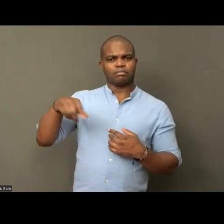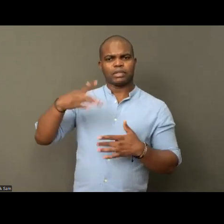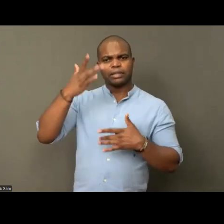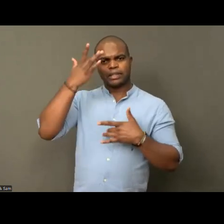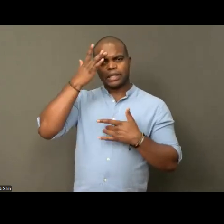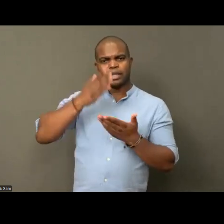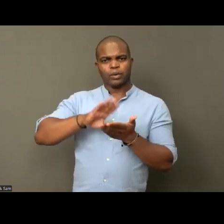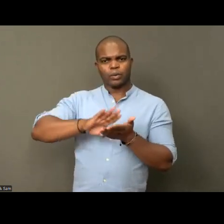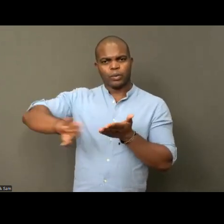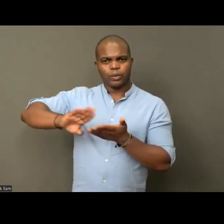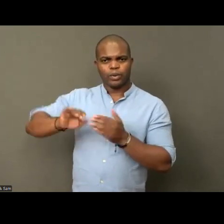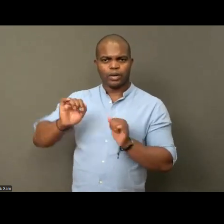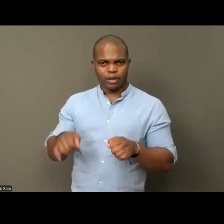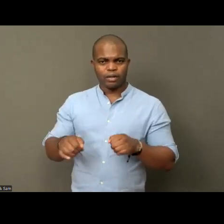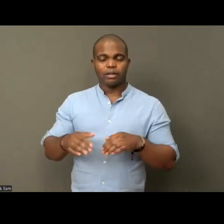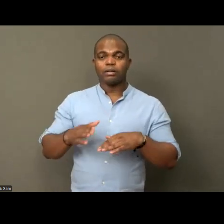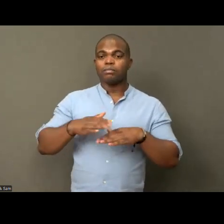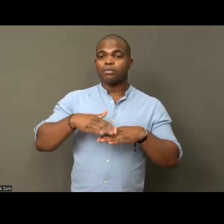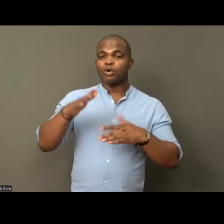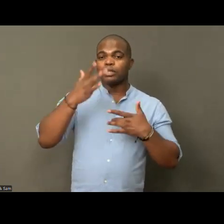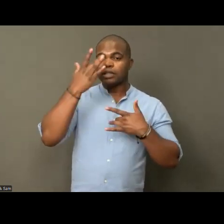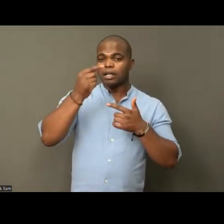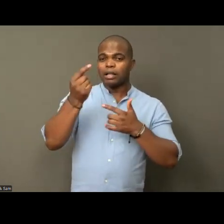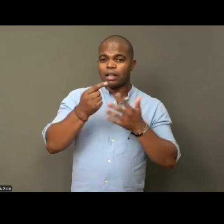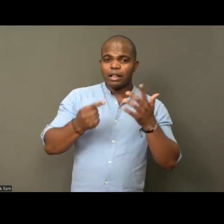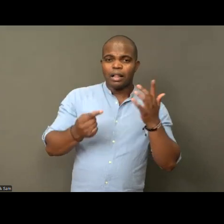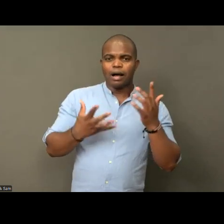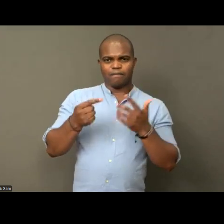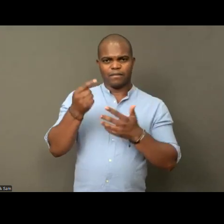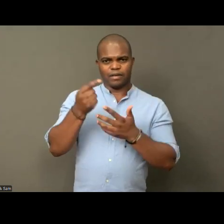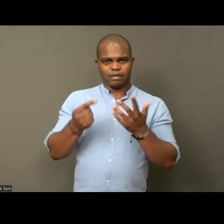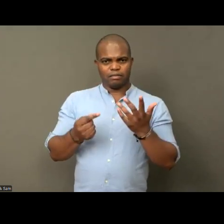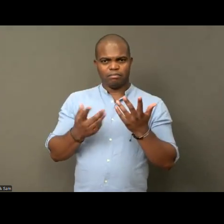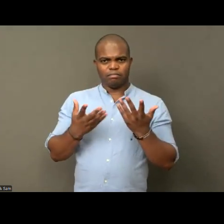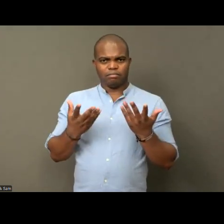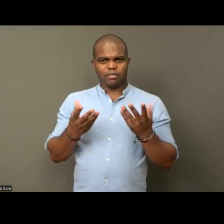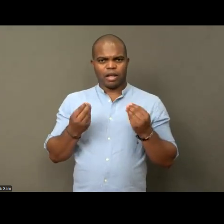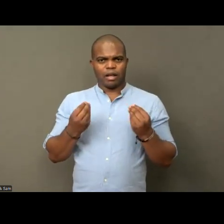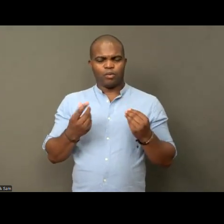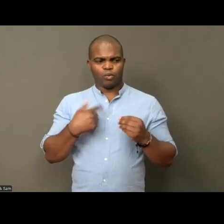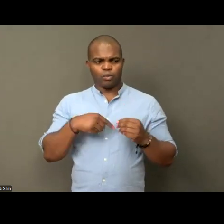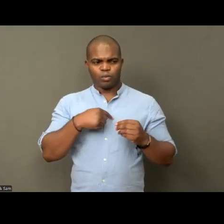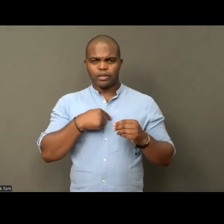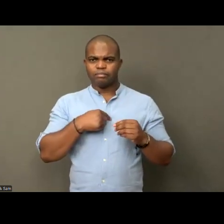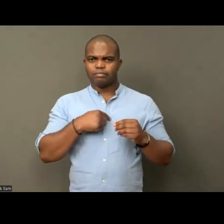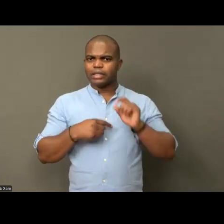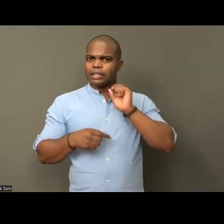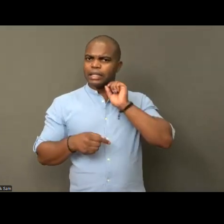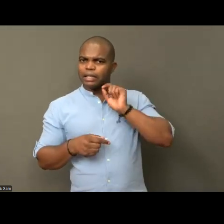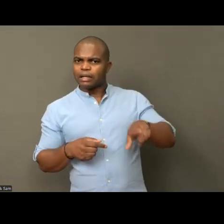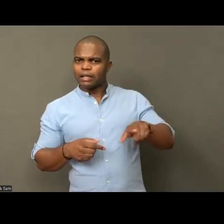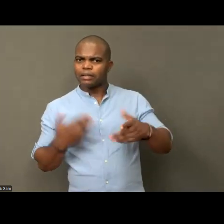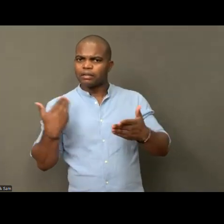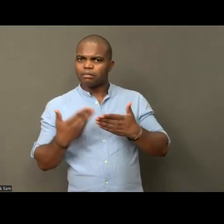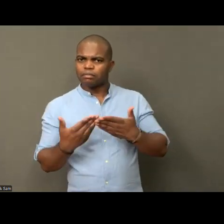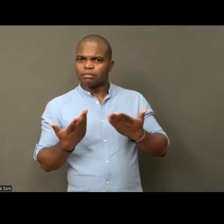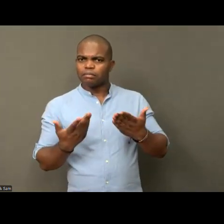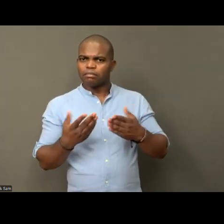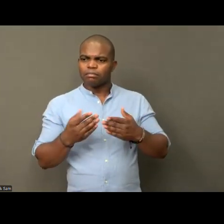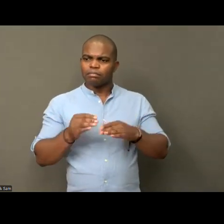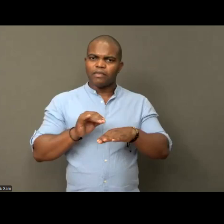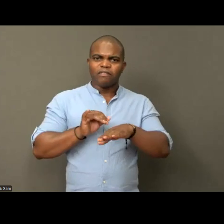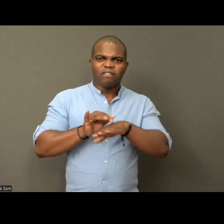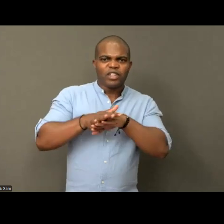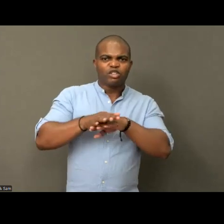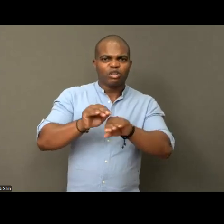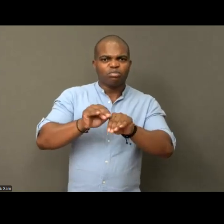including HIV incluindo infection and doenças zoonotic diseases, infecciosas e sexually zoonóticas transmitted infections, negligenciadas, infecções sexualmente tuberculosis, transmissíveis, malaria, vector-borne